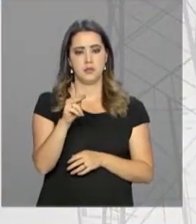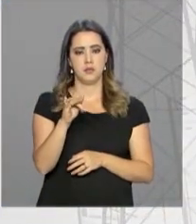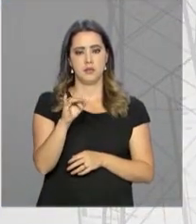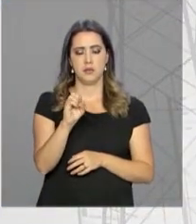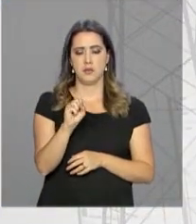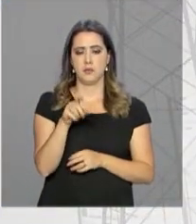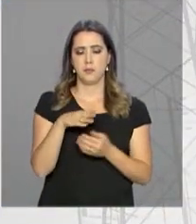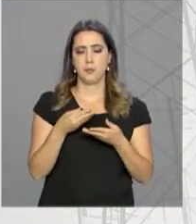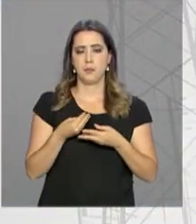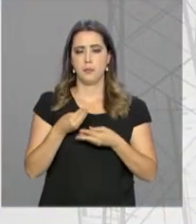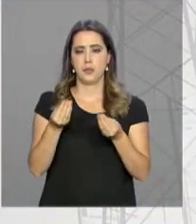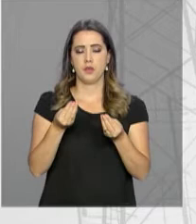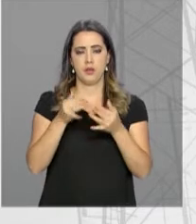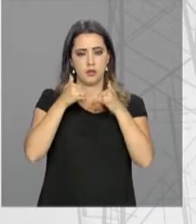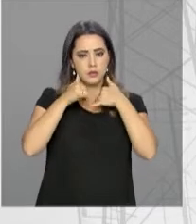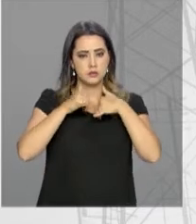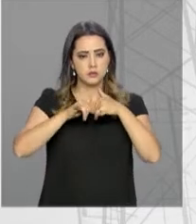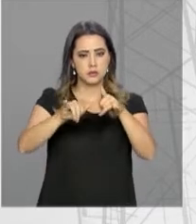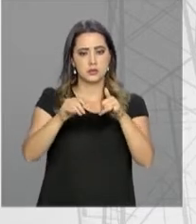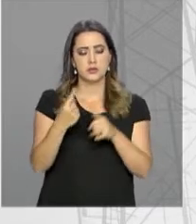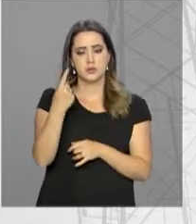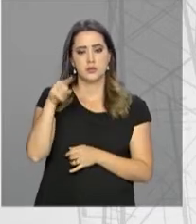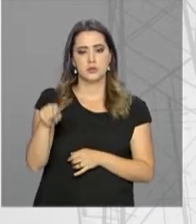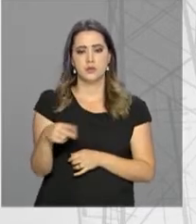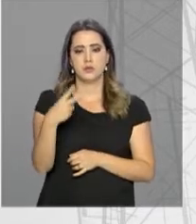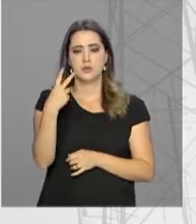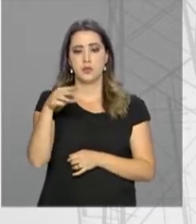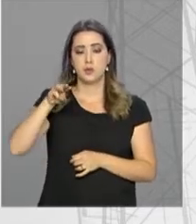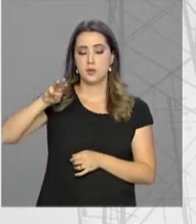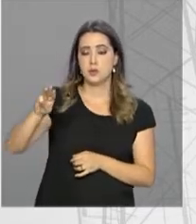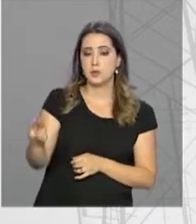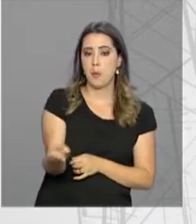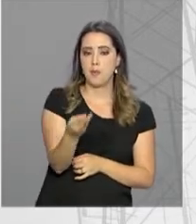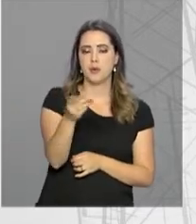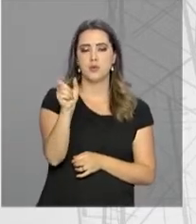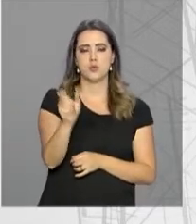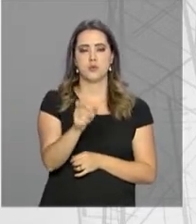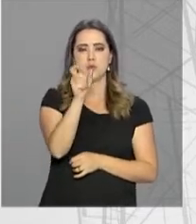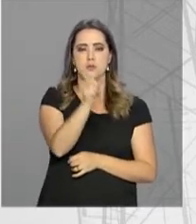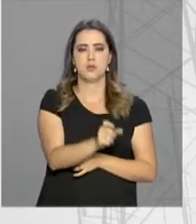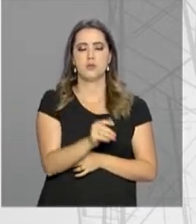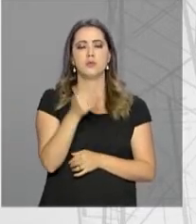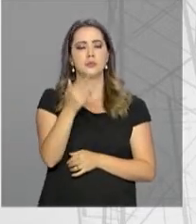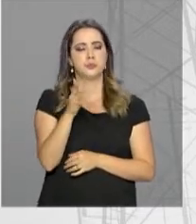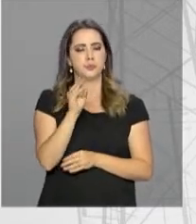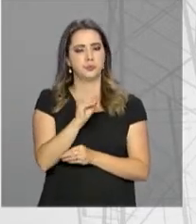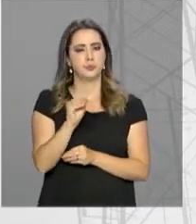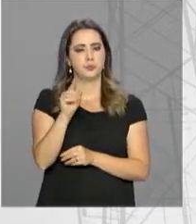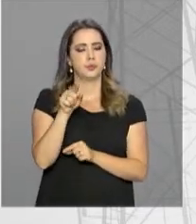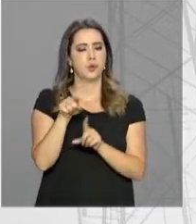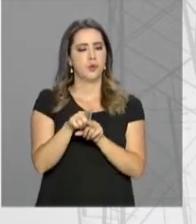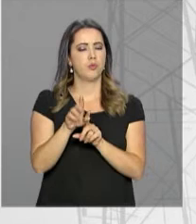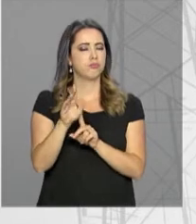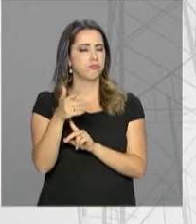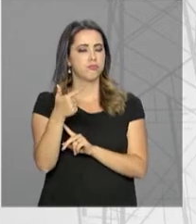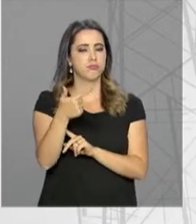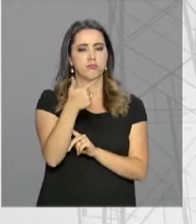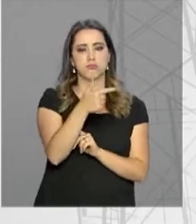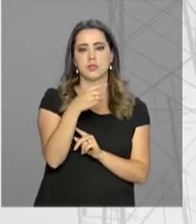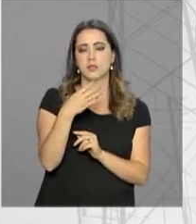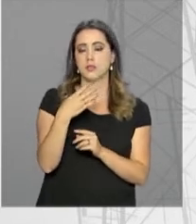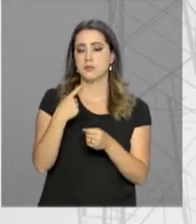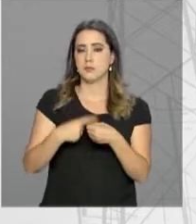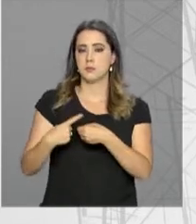de energia elétrica para cerca de um milhão e 200 mil consumidores ela tende a 224 municípios